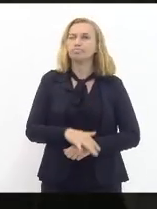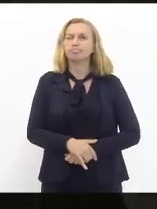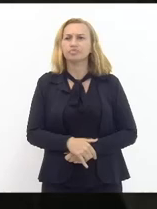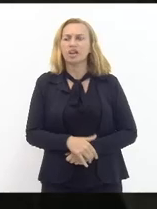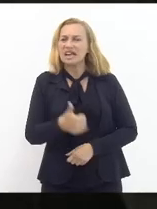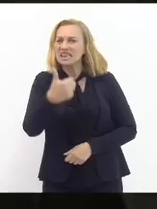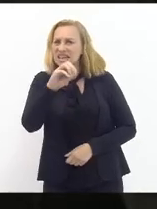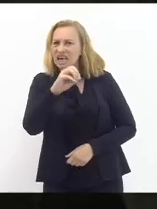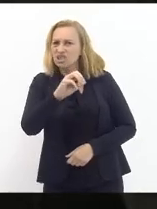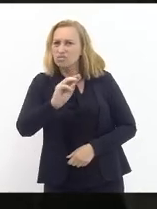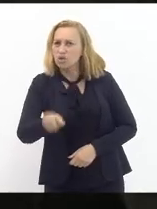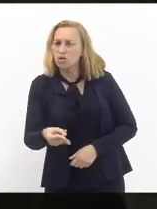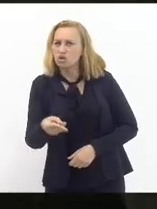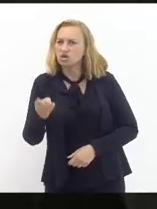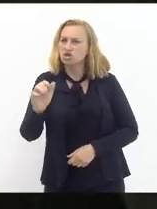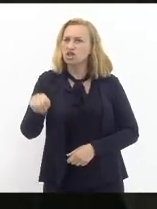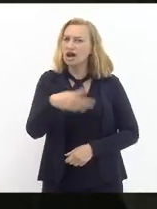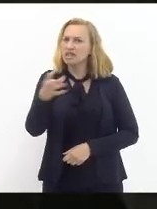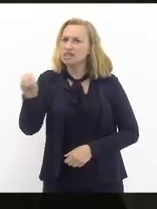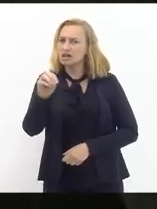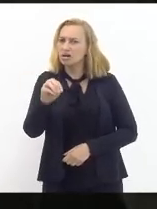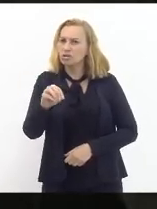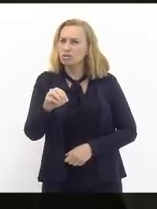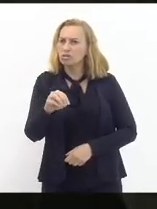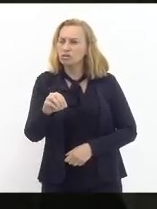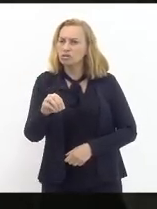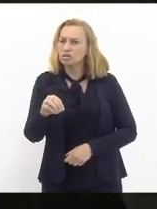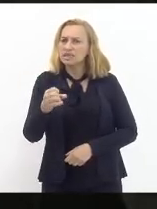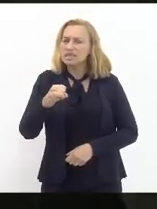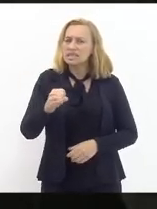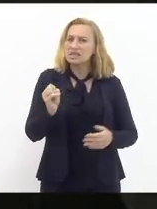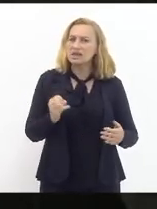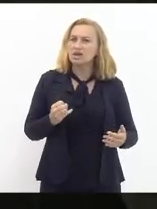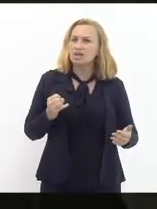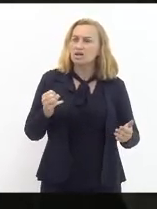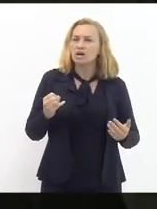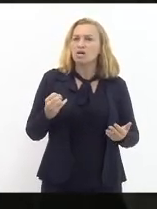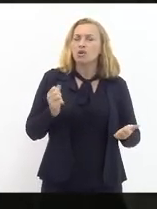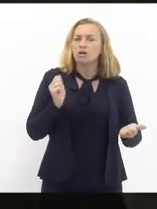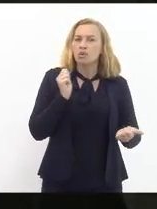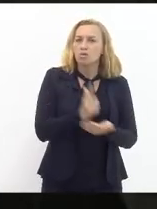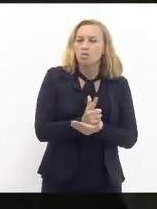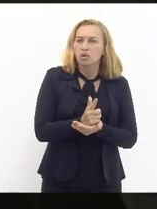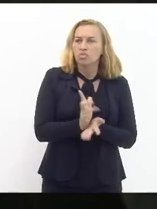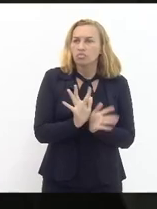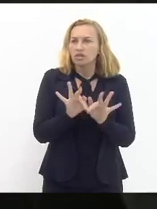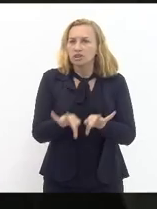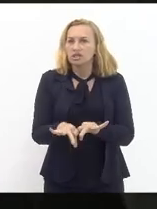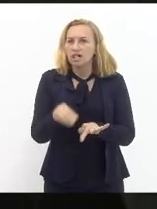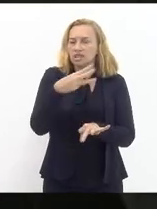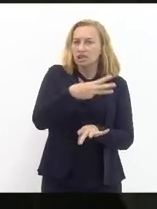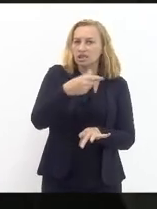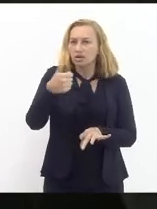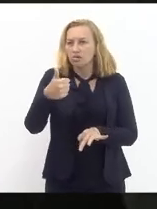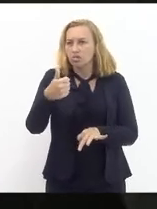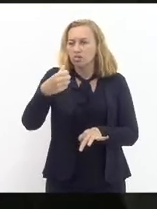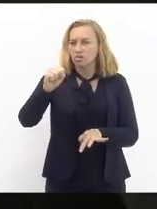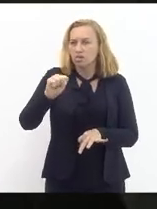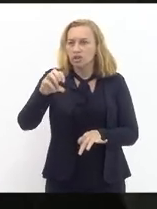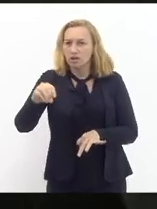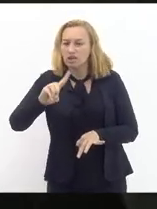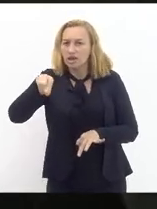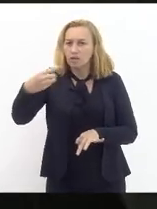10 milhões de ação, se comprou no fechamento a 31,80 e depois vendeu